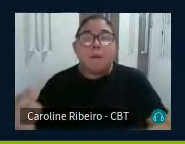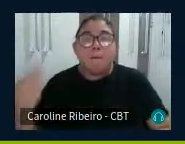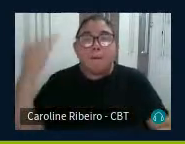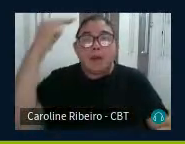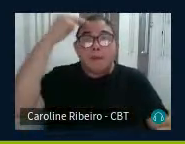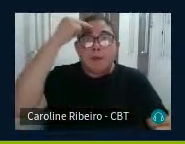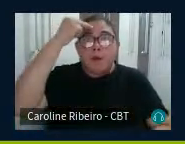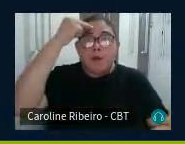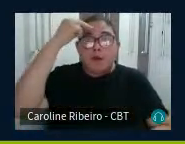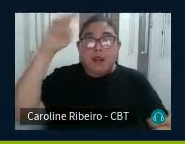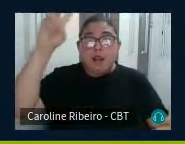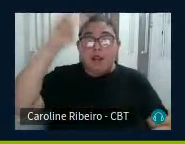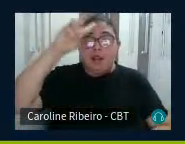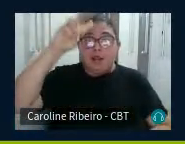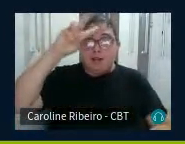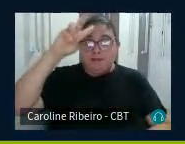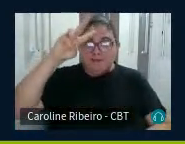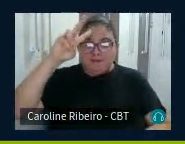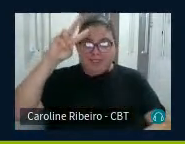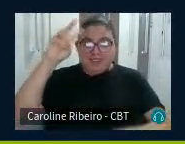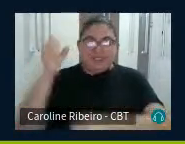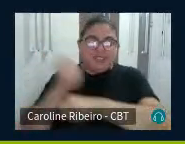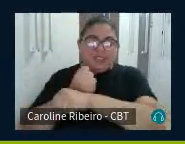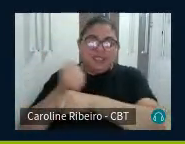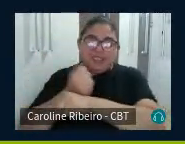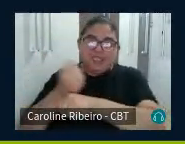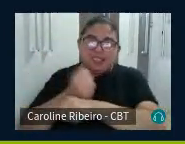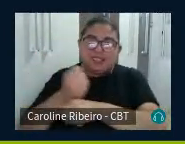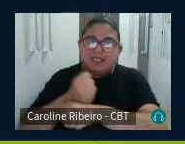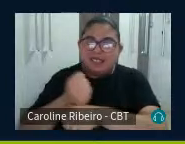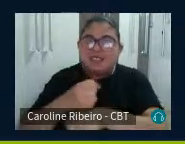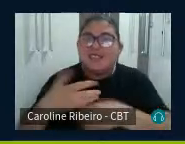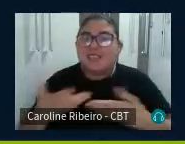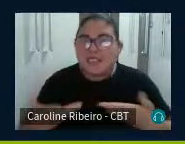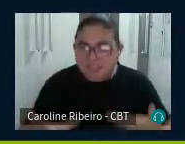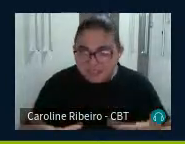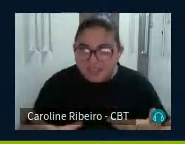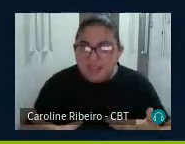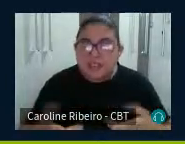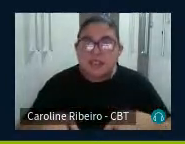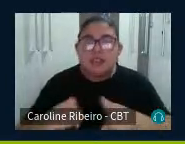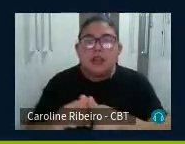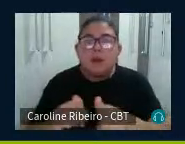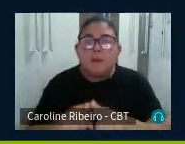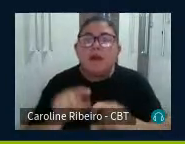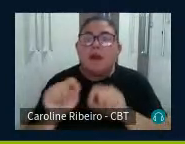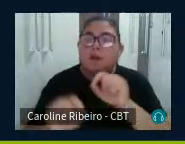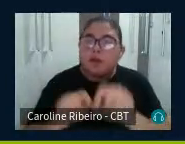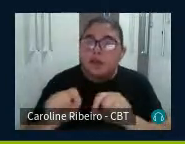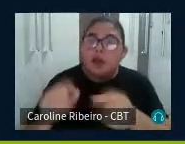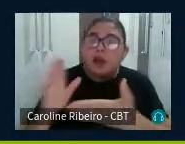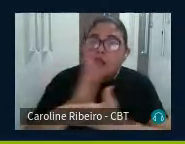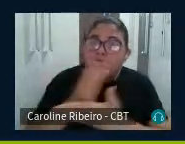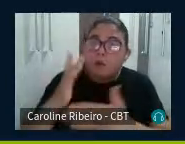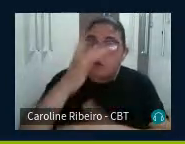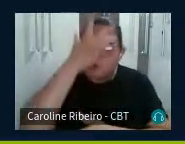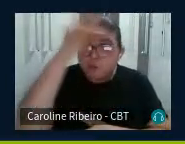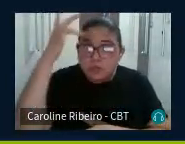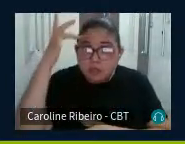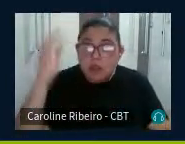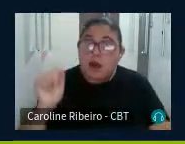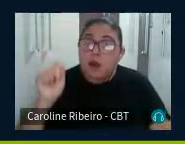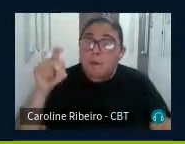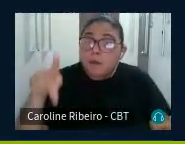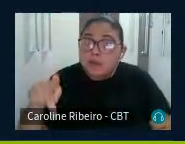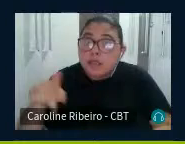provavelmente, assim como muita gente da família dele, vai se aposentar no do campo, mas vai continuar no campus.